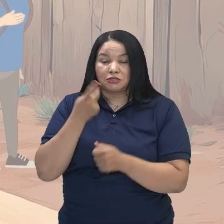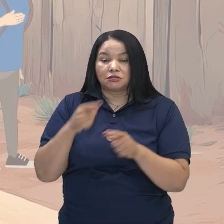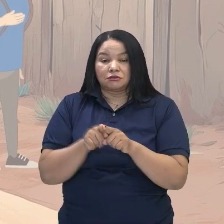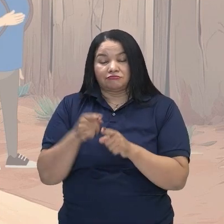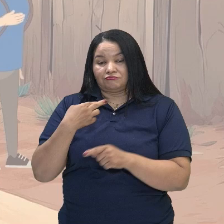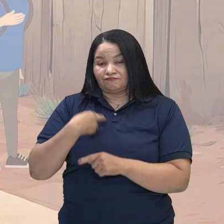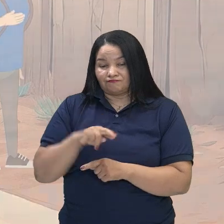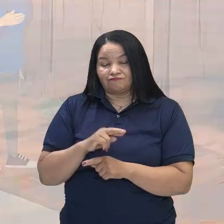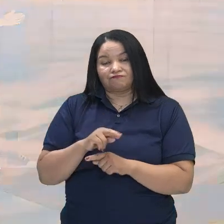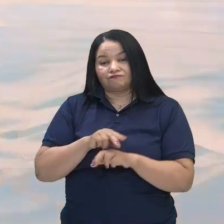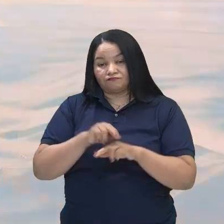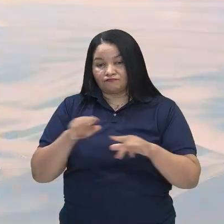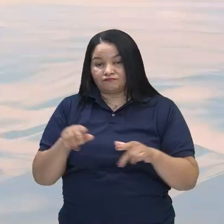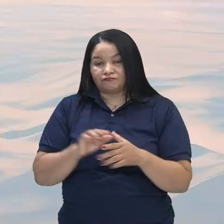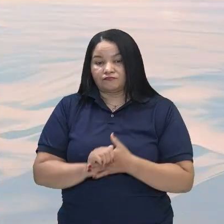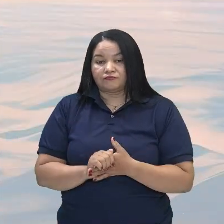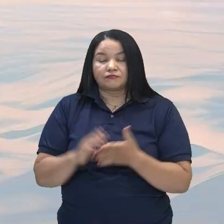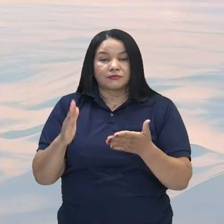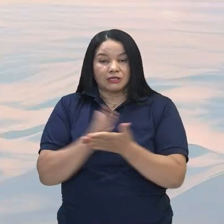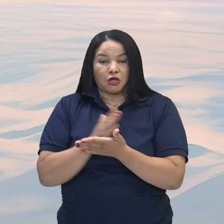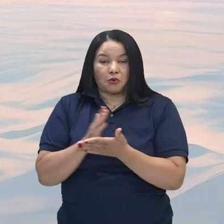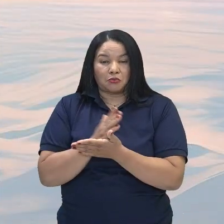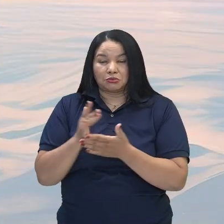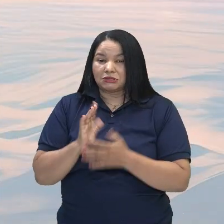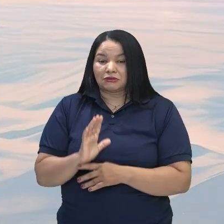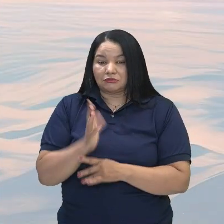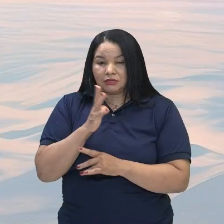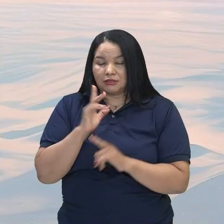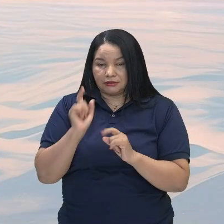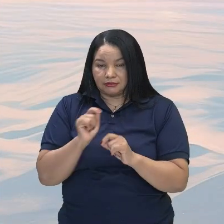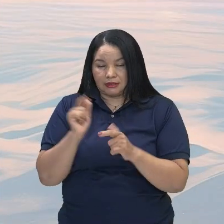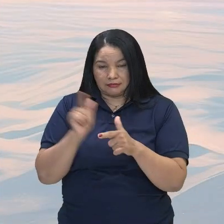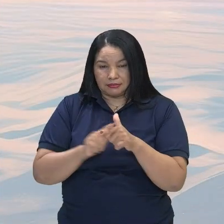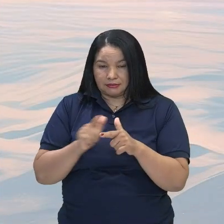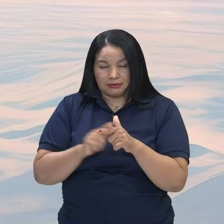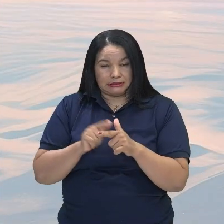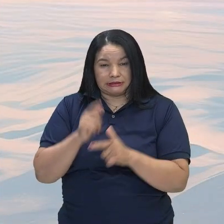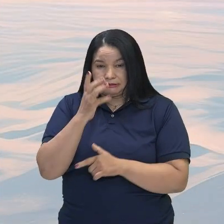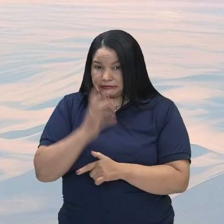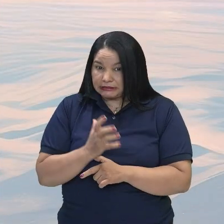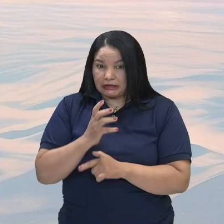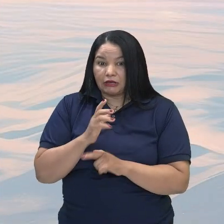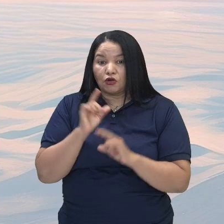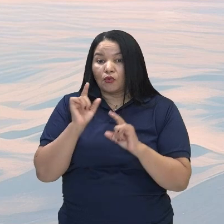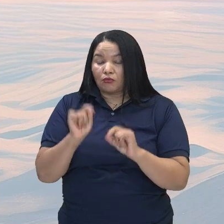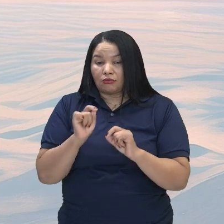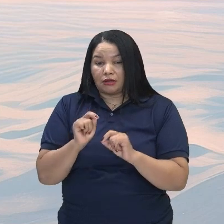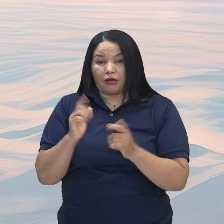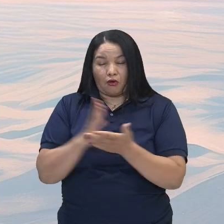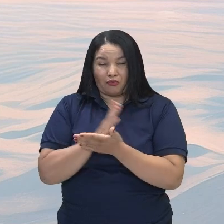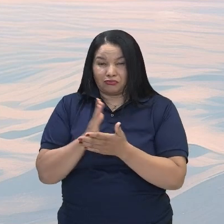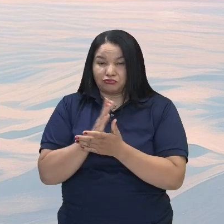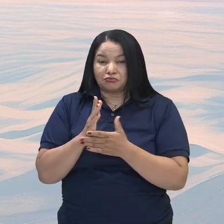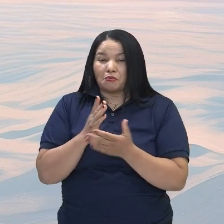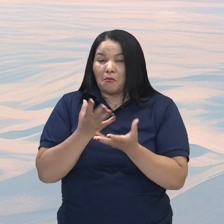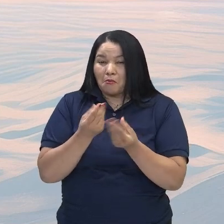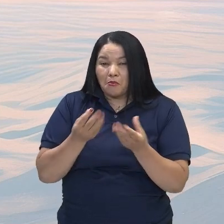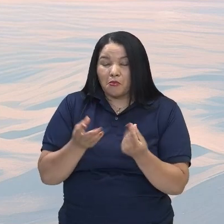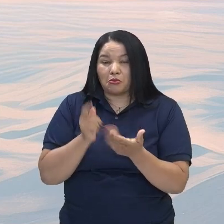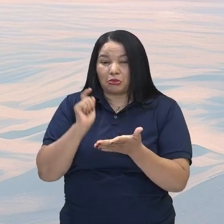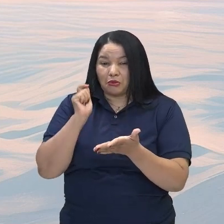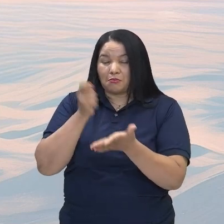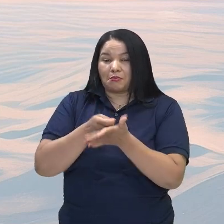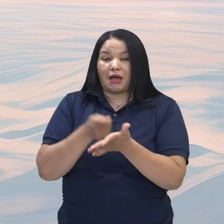tipos. Algumas das situações mais recentes e mais sérias é quando muitos migrantes pagam outras